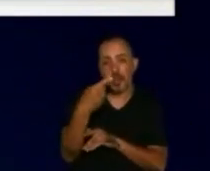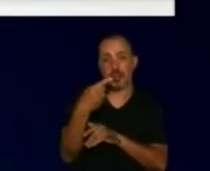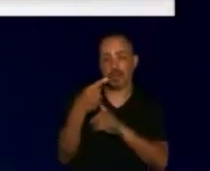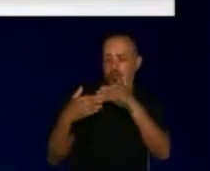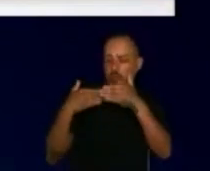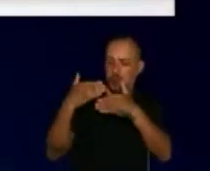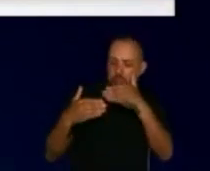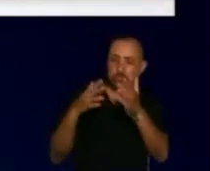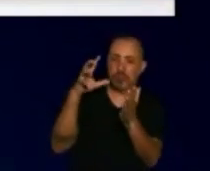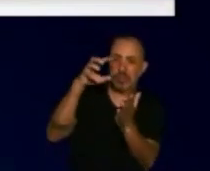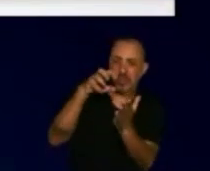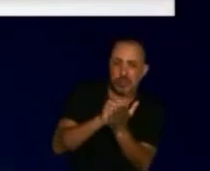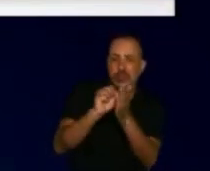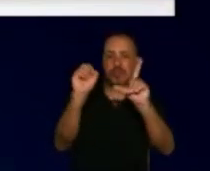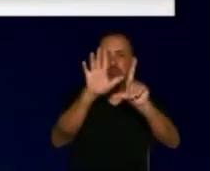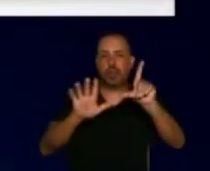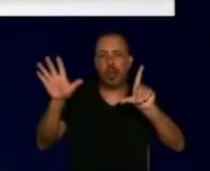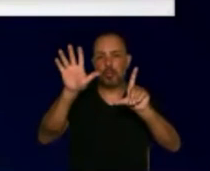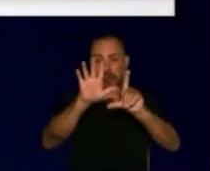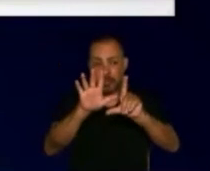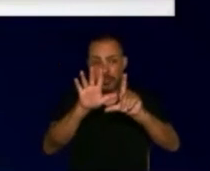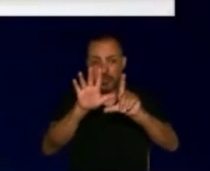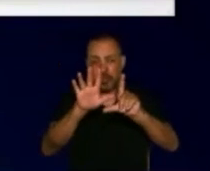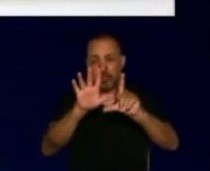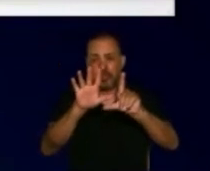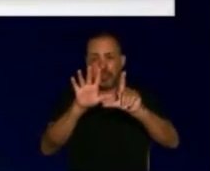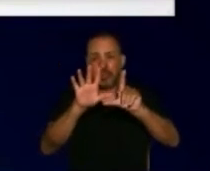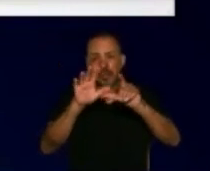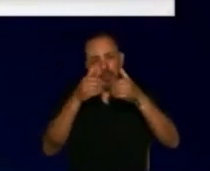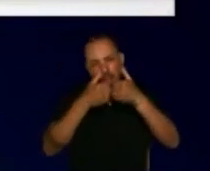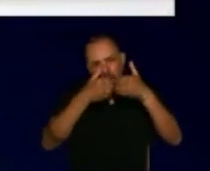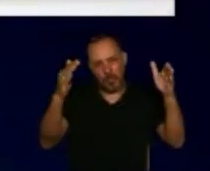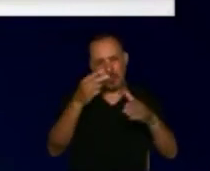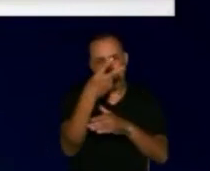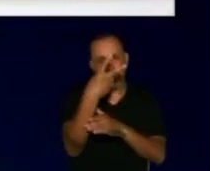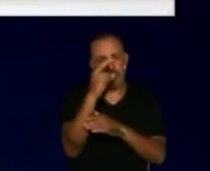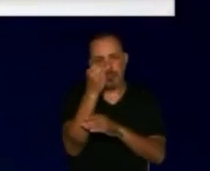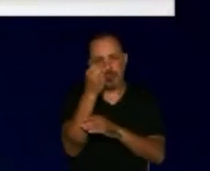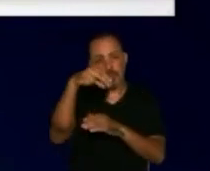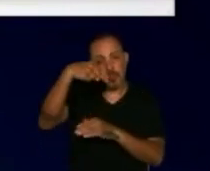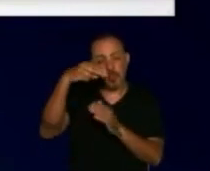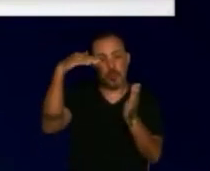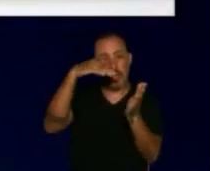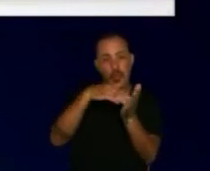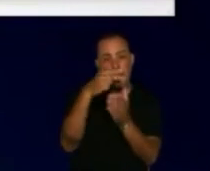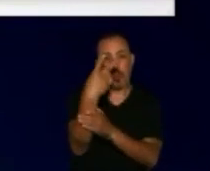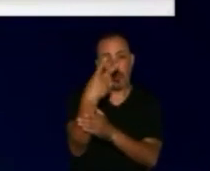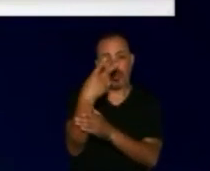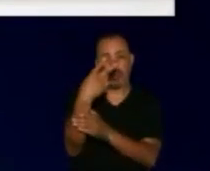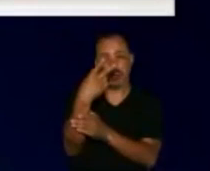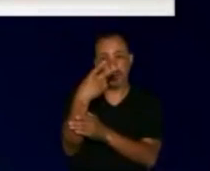a fase de inscrições, a plataforma vai ficar aberta nesse período. De 28 de novembro a 2 de dezembro é a